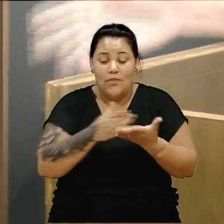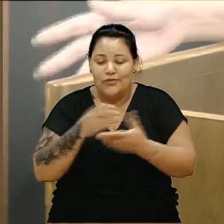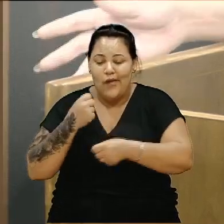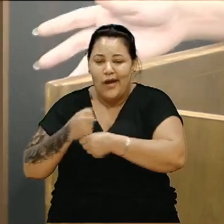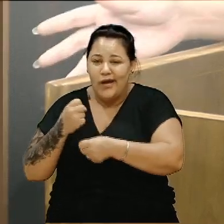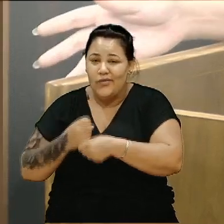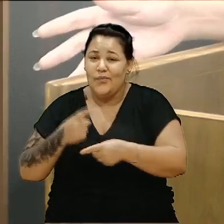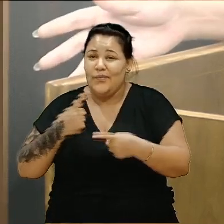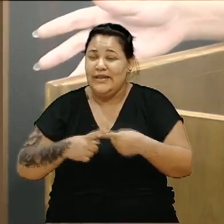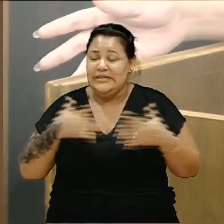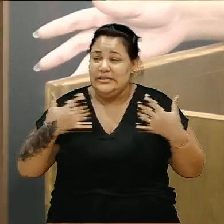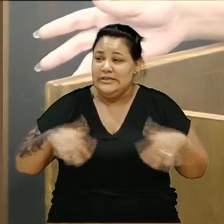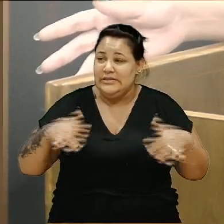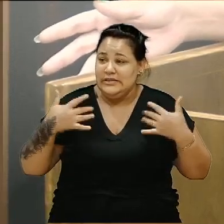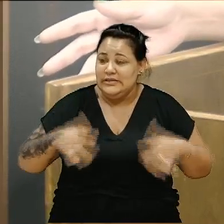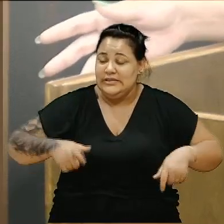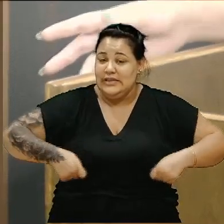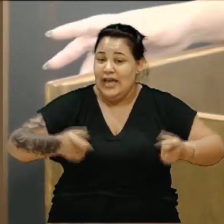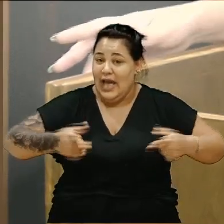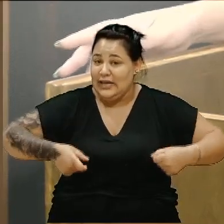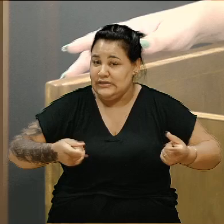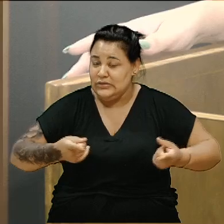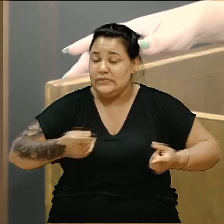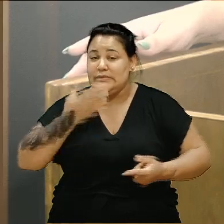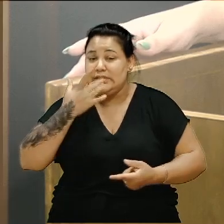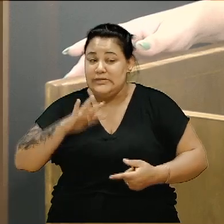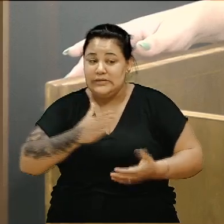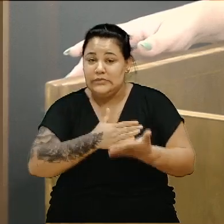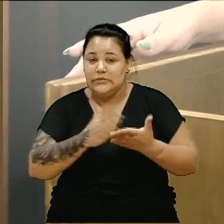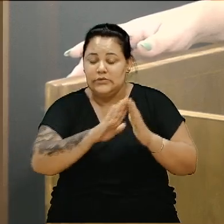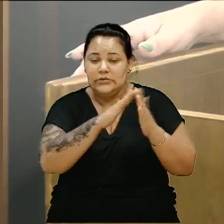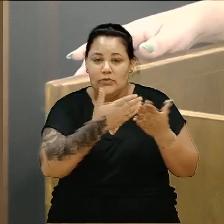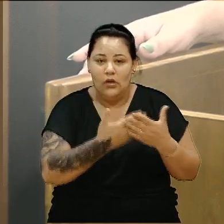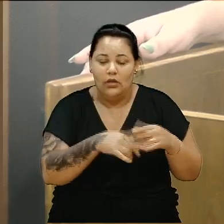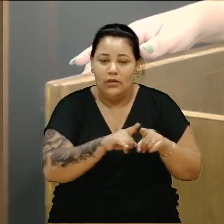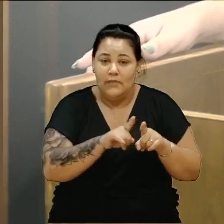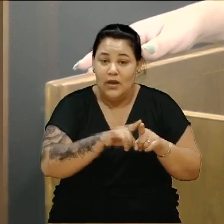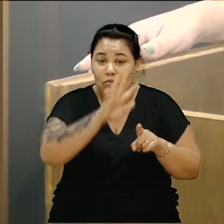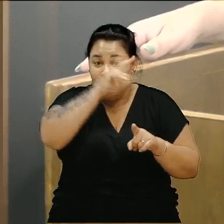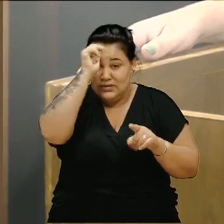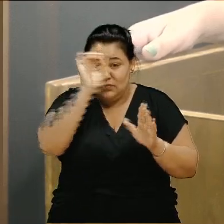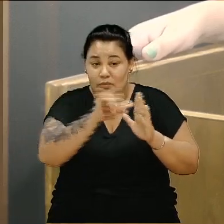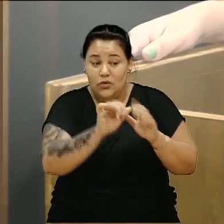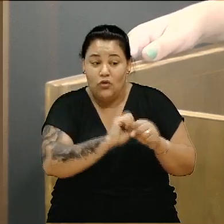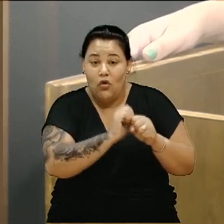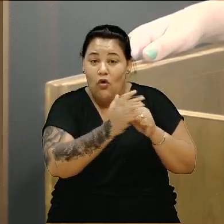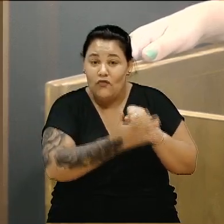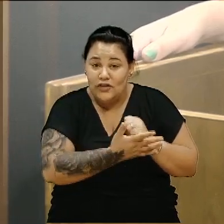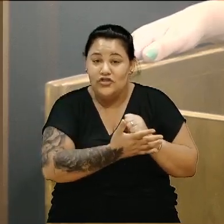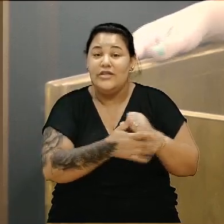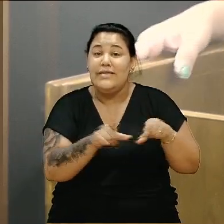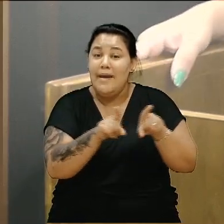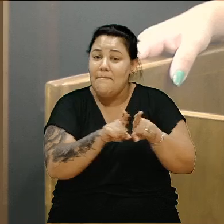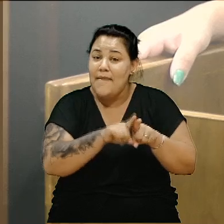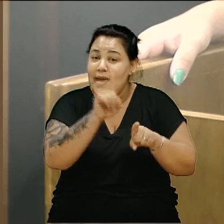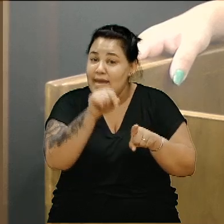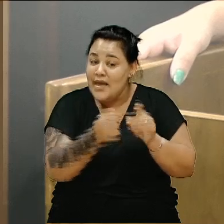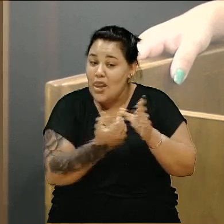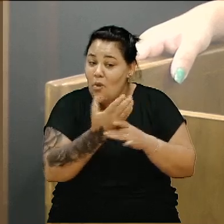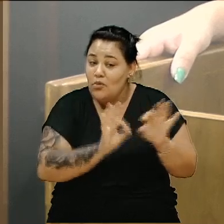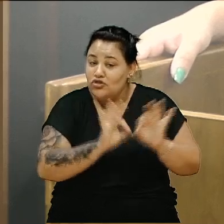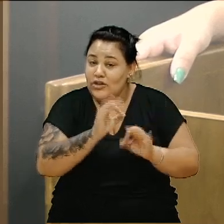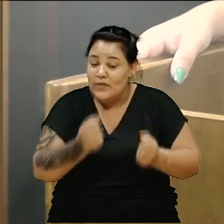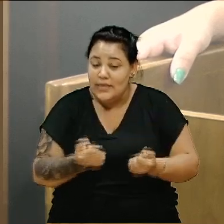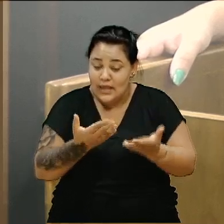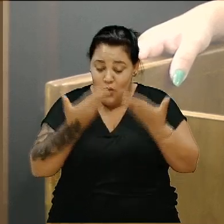toda uma despesa para isso. O município, até pós-pandemia, fez um projeto que fez a doação dos uniformes,